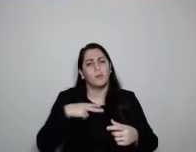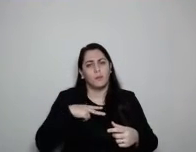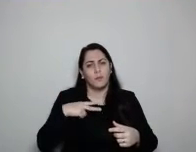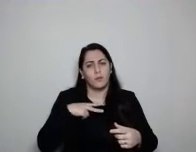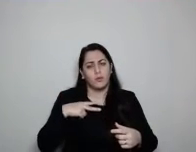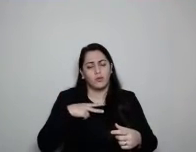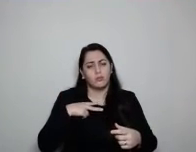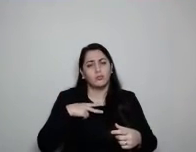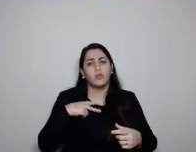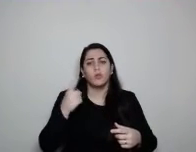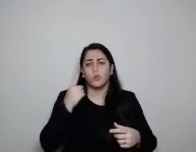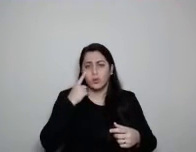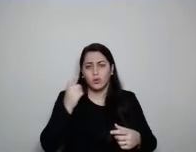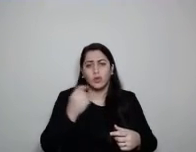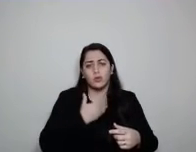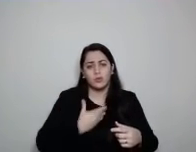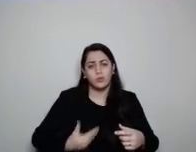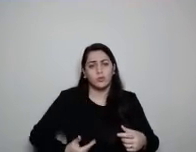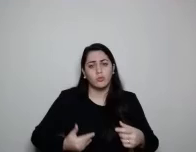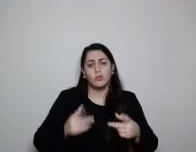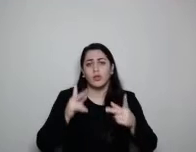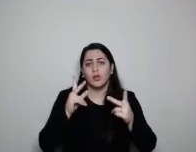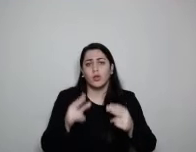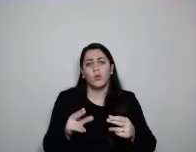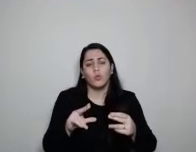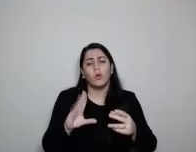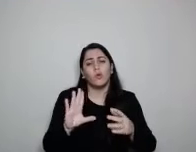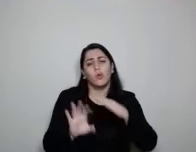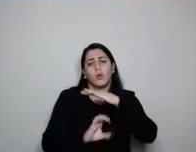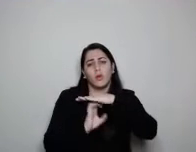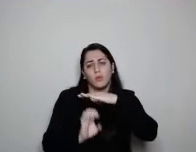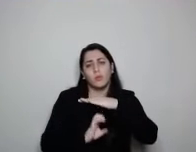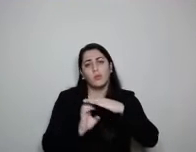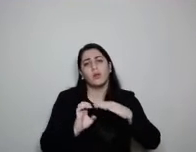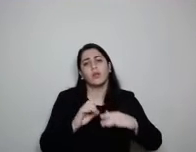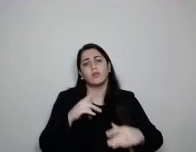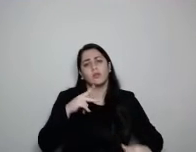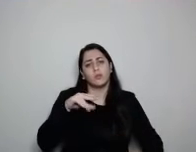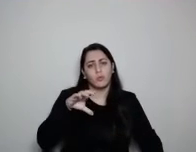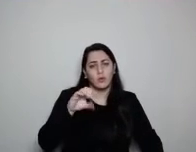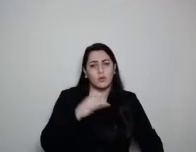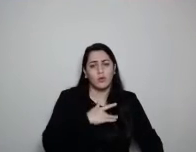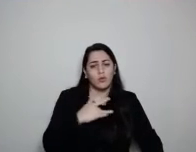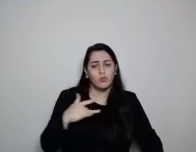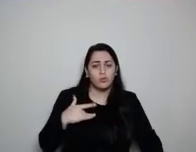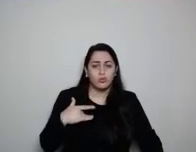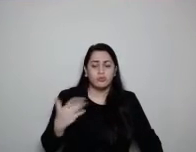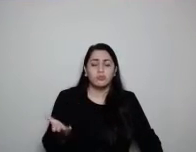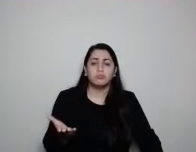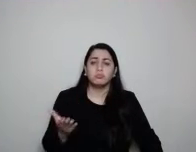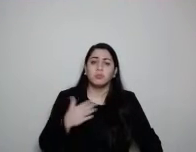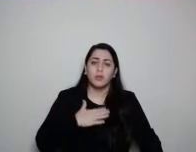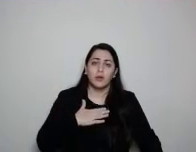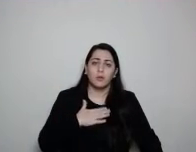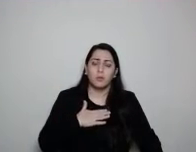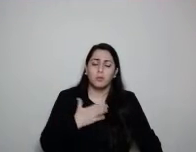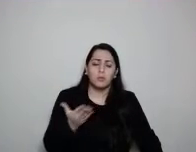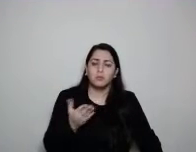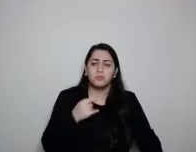público, como é o caso das cooperativas, dos planos de saúde. Então, eu não vejo, doutor Ricardo,